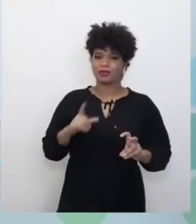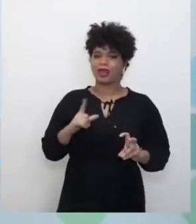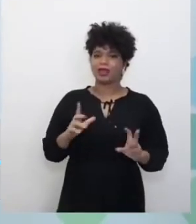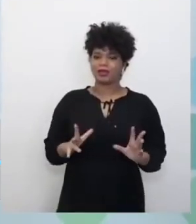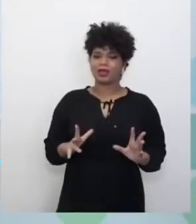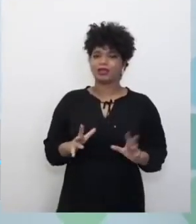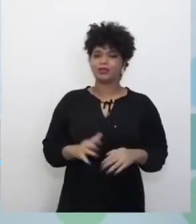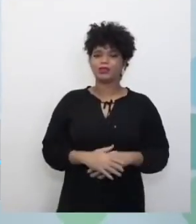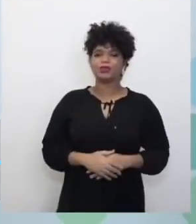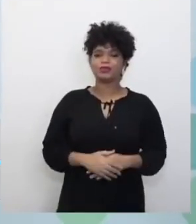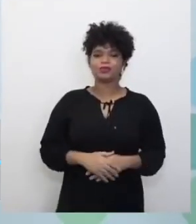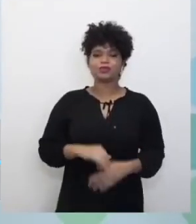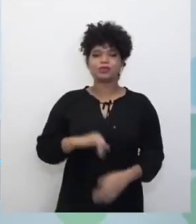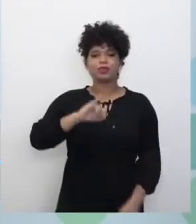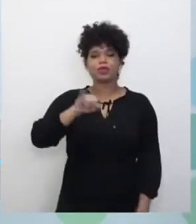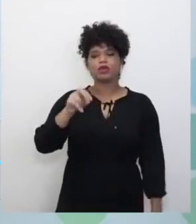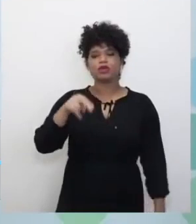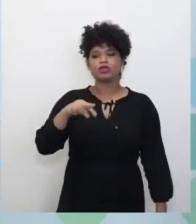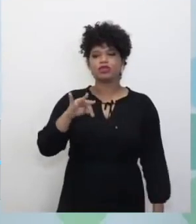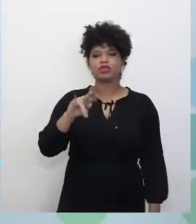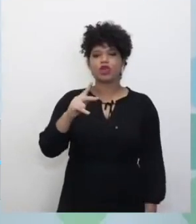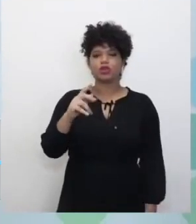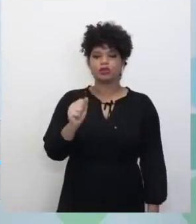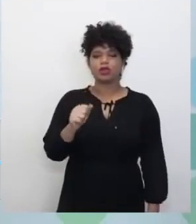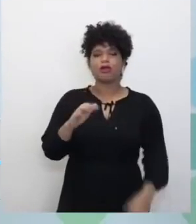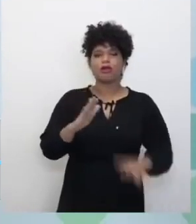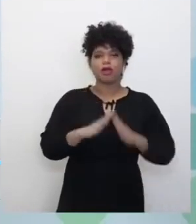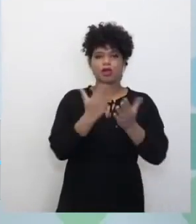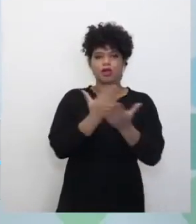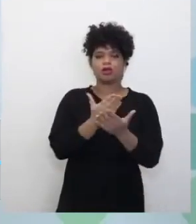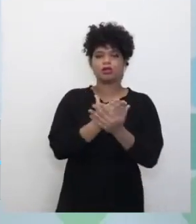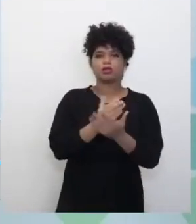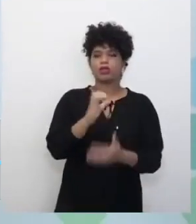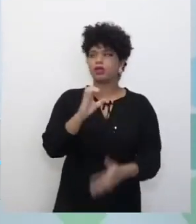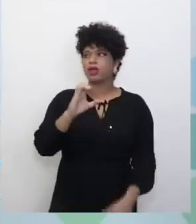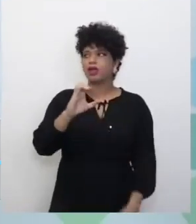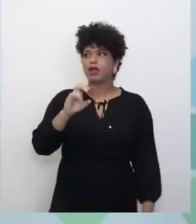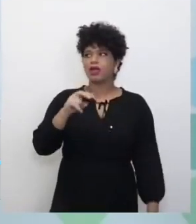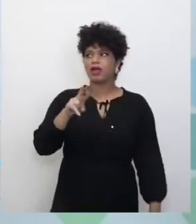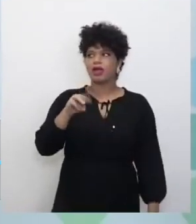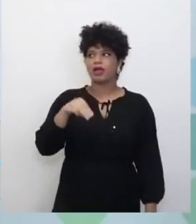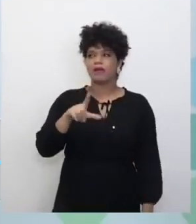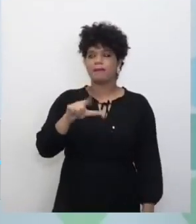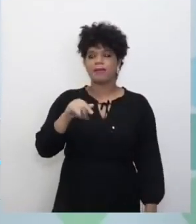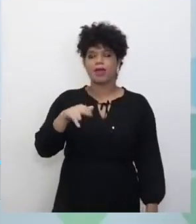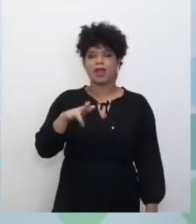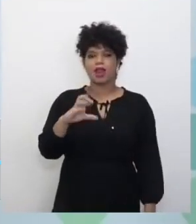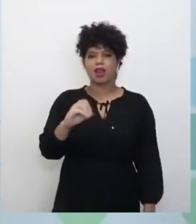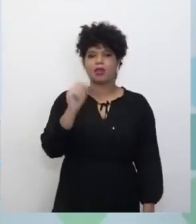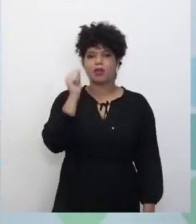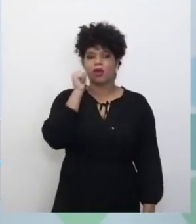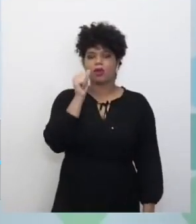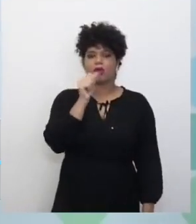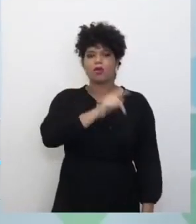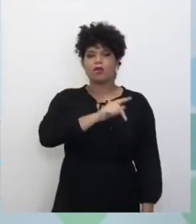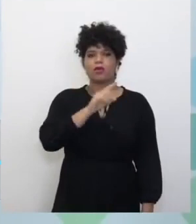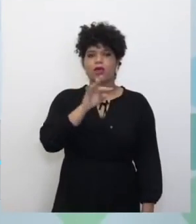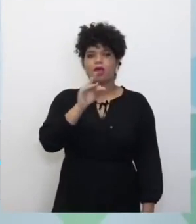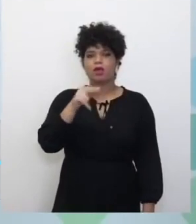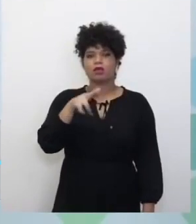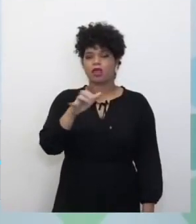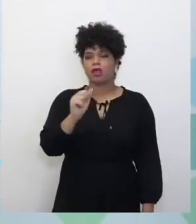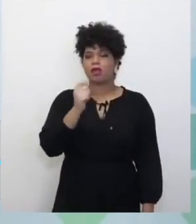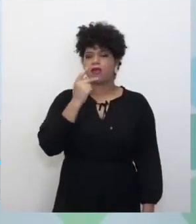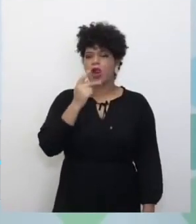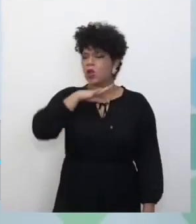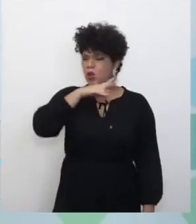Legal. Jonatas também, da escola Hermelino Matarazzo, da professora Tânia, coloca: faz mal por